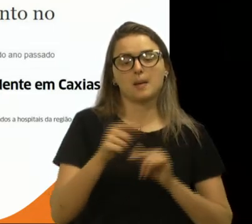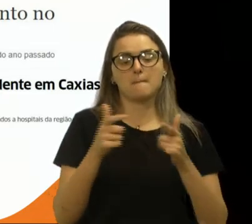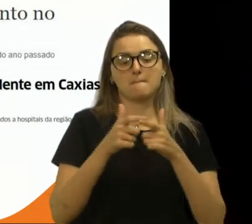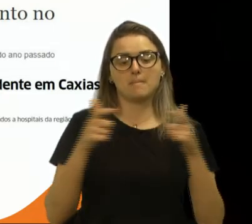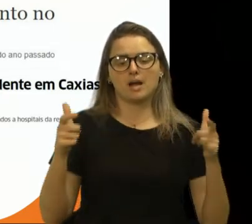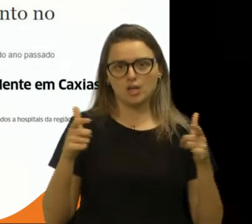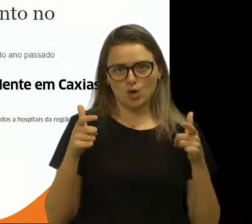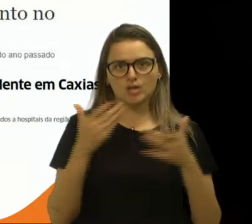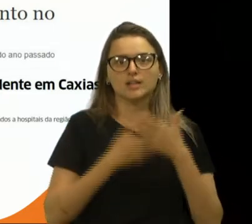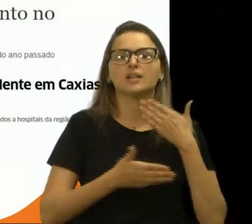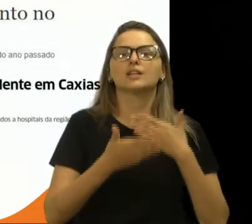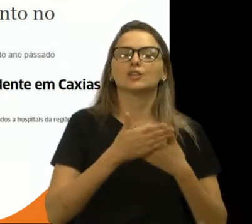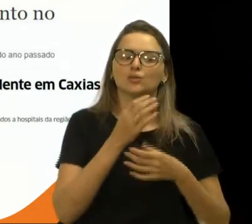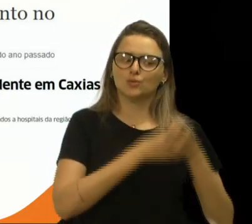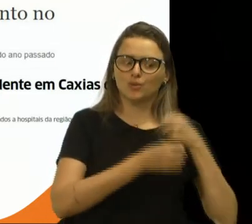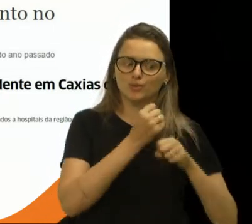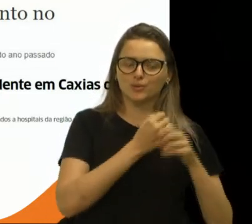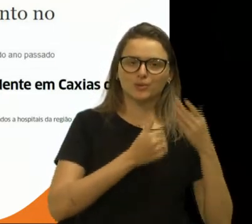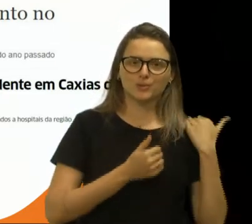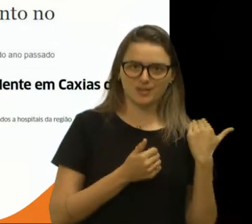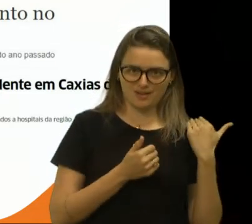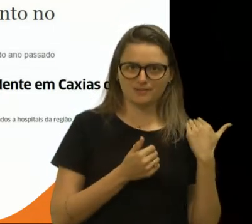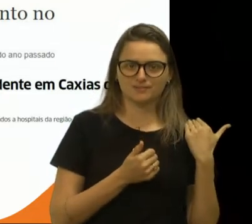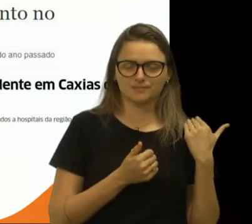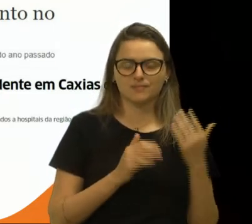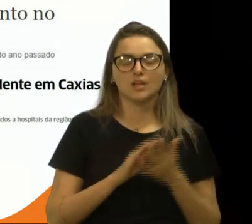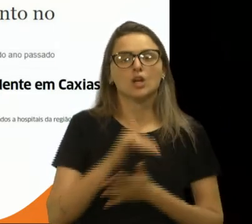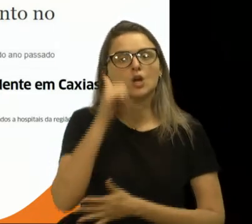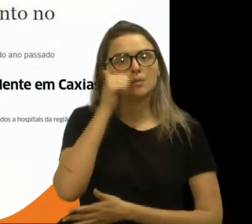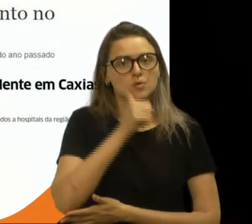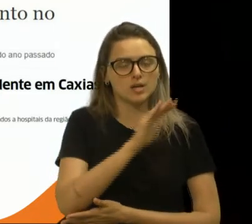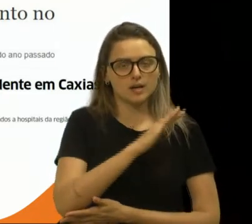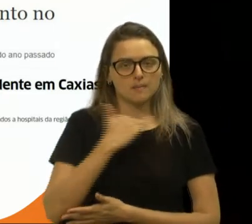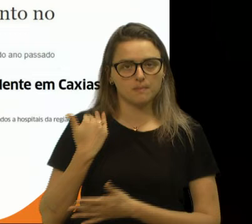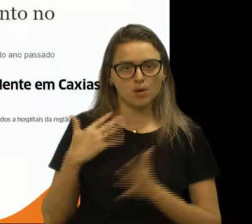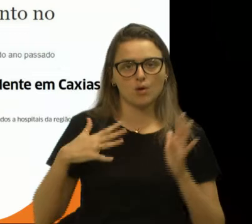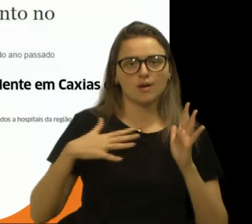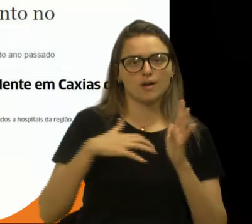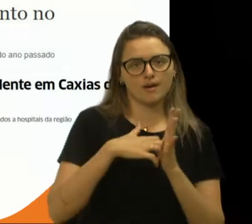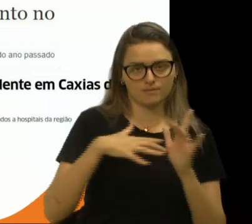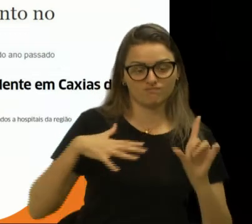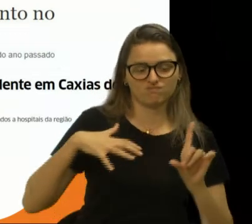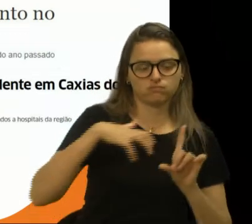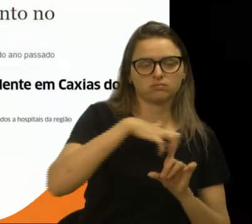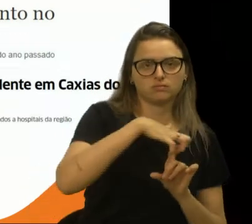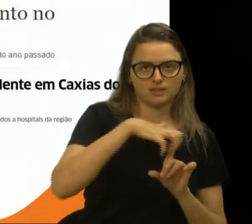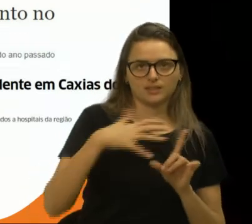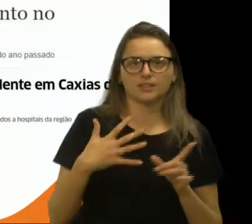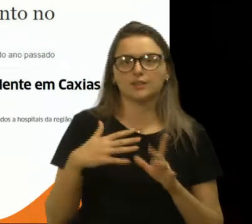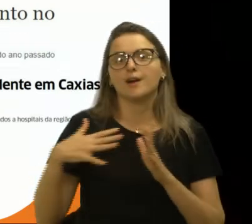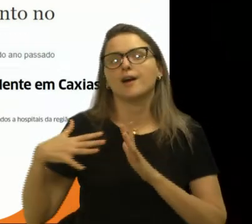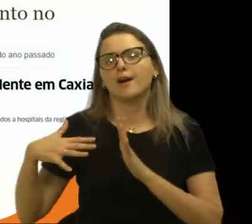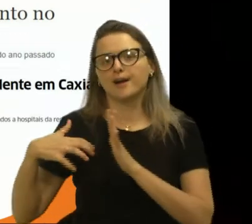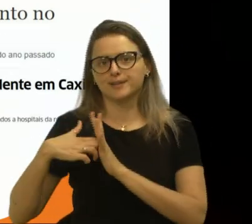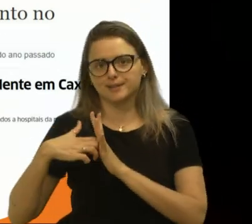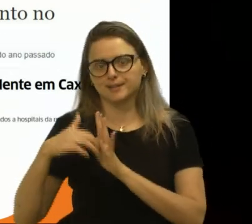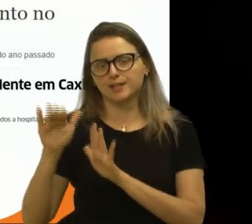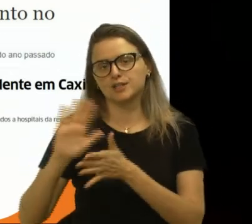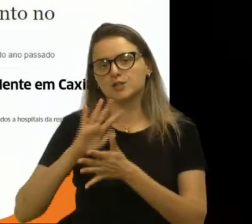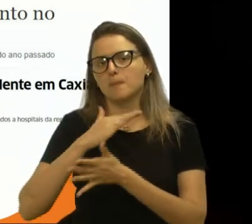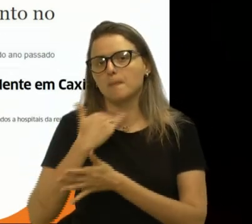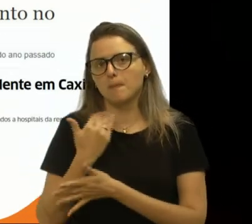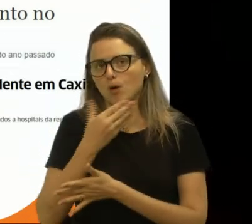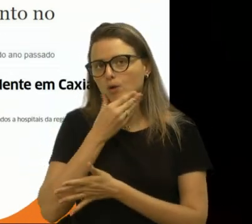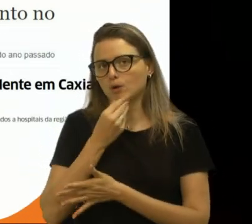todo o ano de 2018. Mulher morre atropelada em Caxias do Sul. Acidente de trânsito mata homem